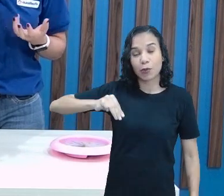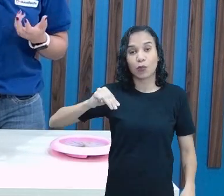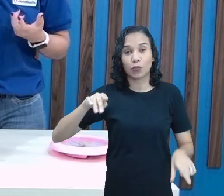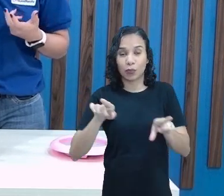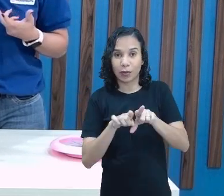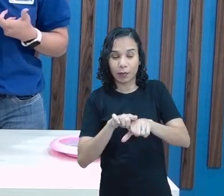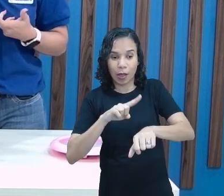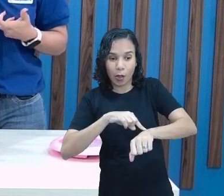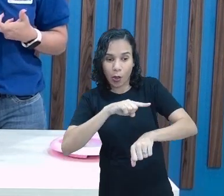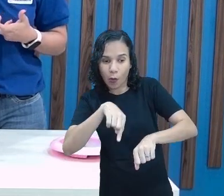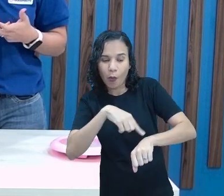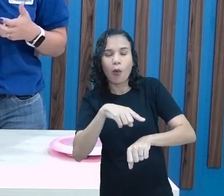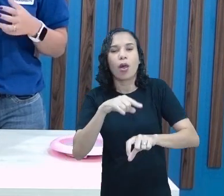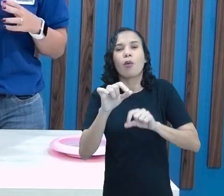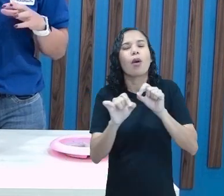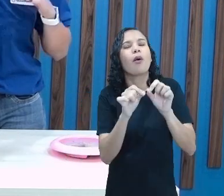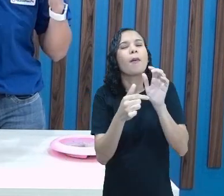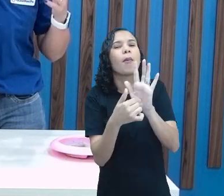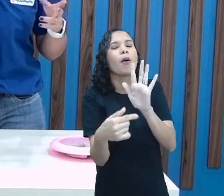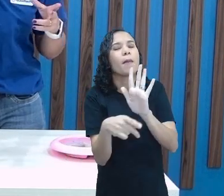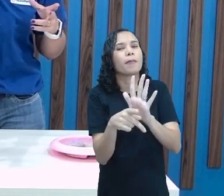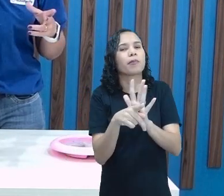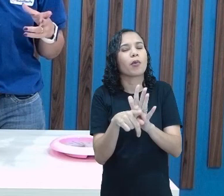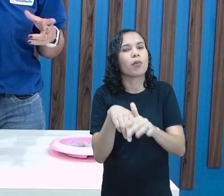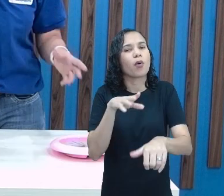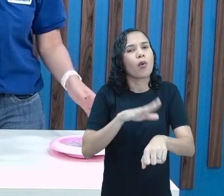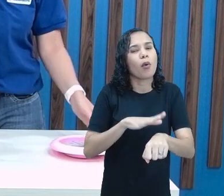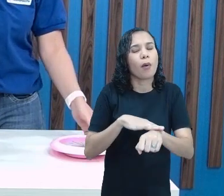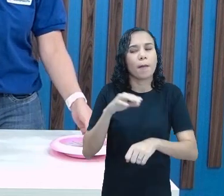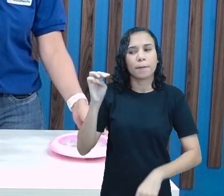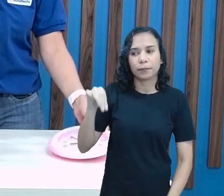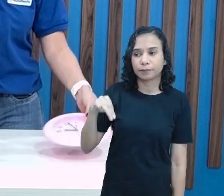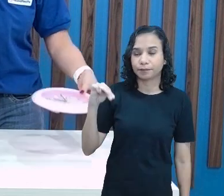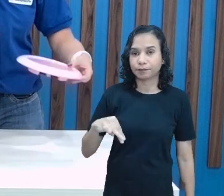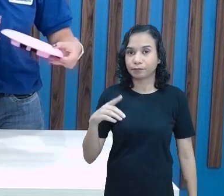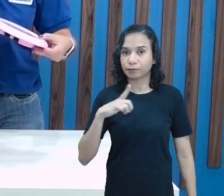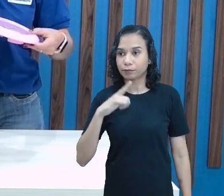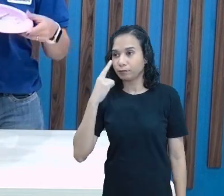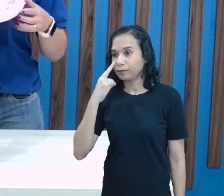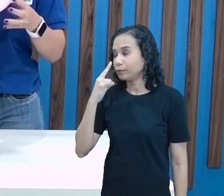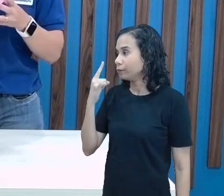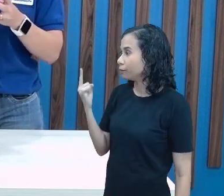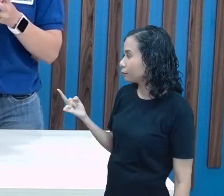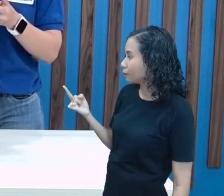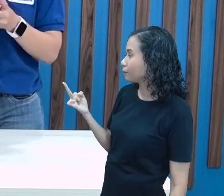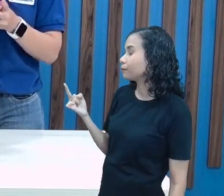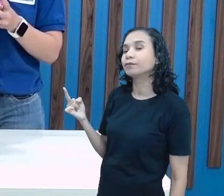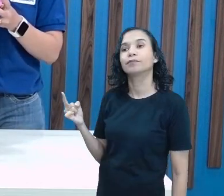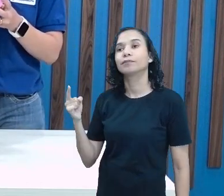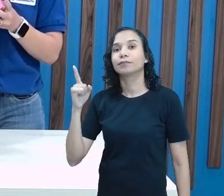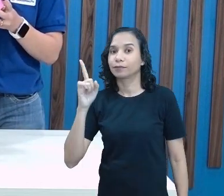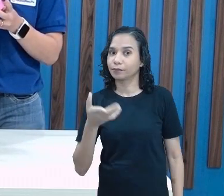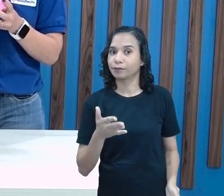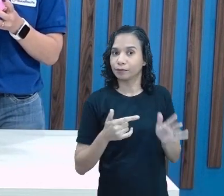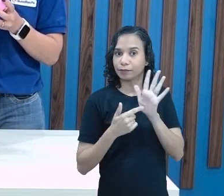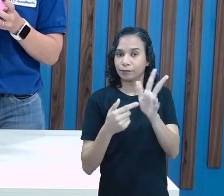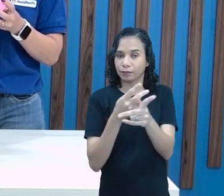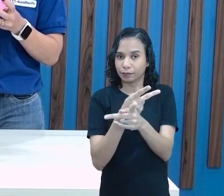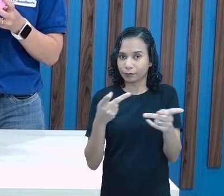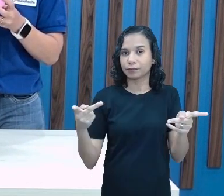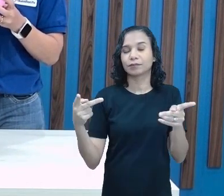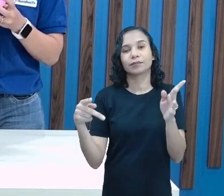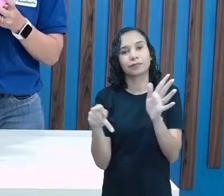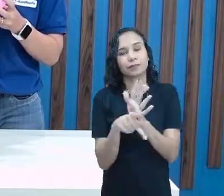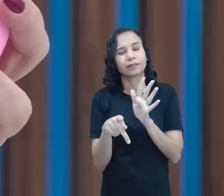as horas, quais são os ponteiros aqui, né, da hora e dos minutos. Esse daqui, que eu acabei de mostrar para